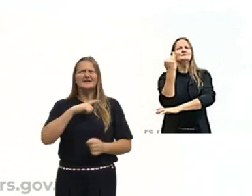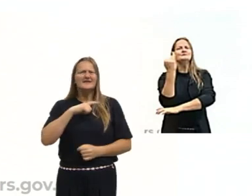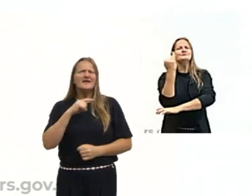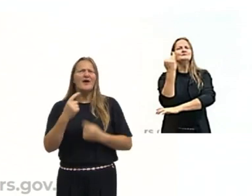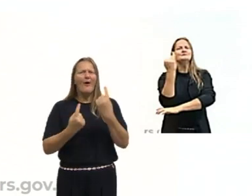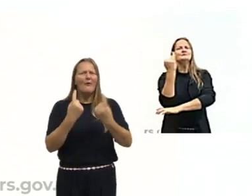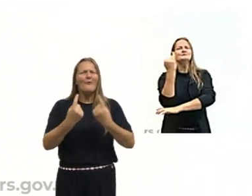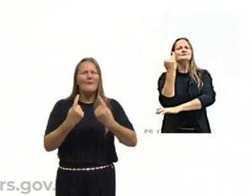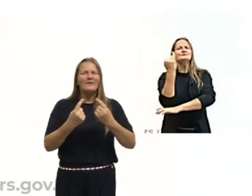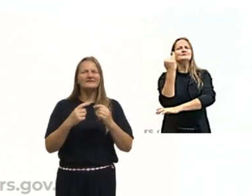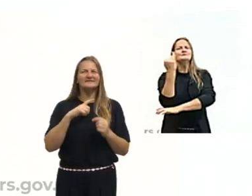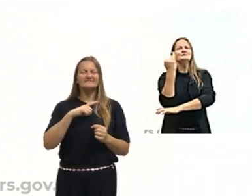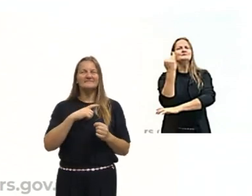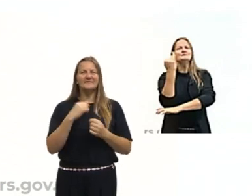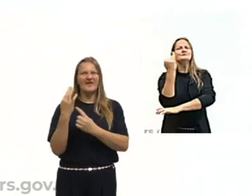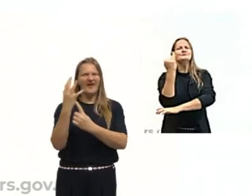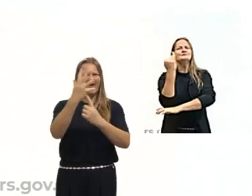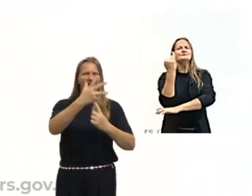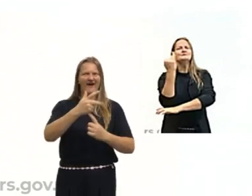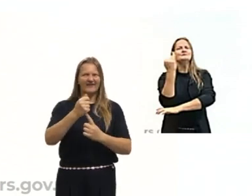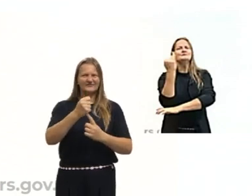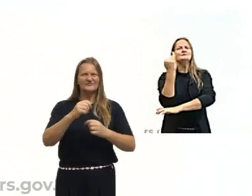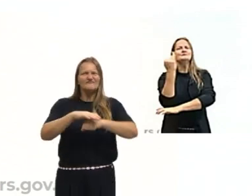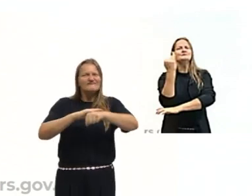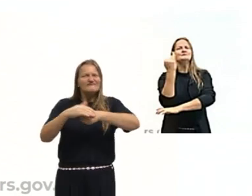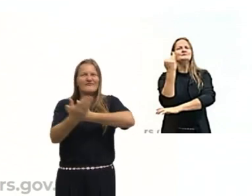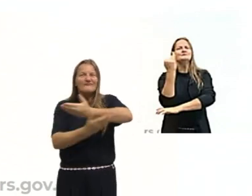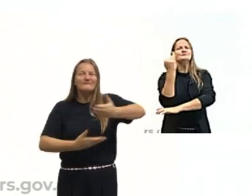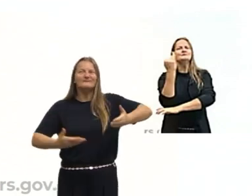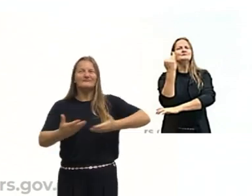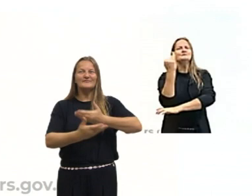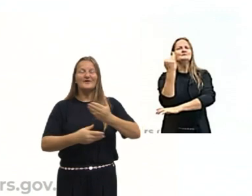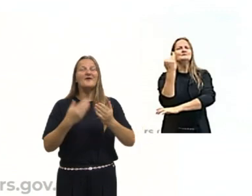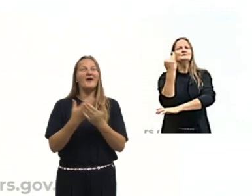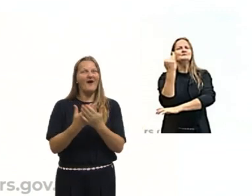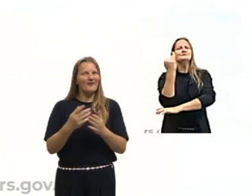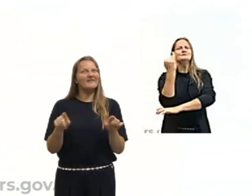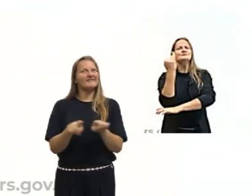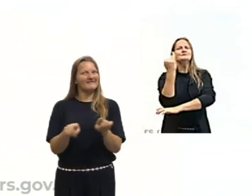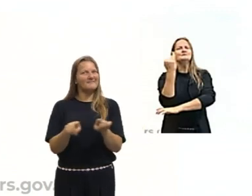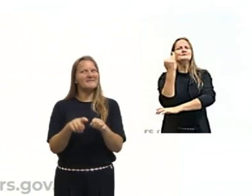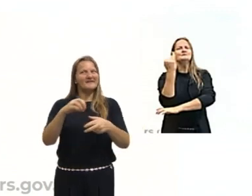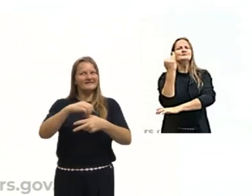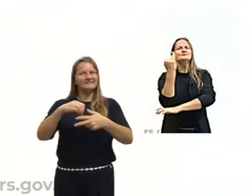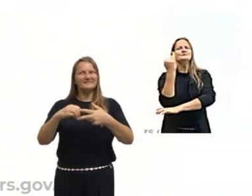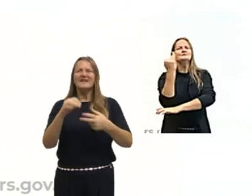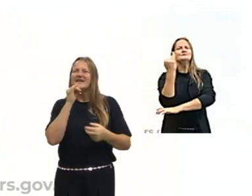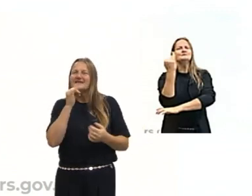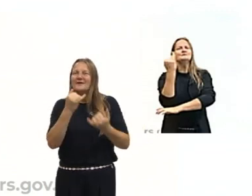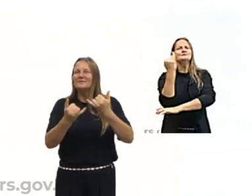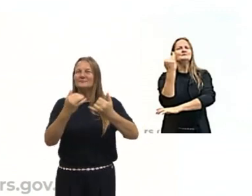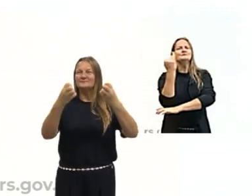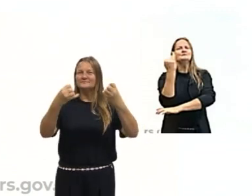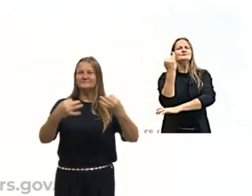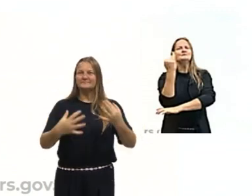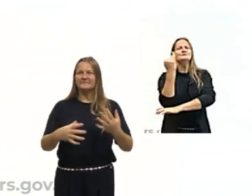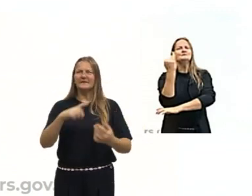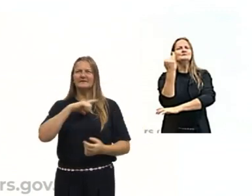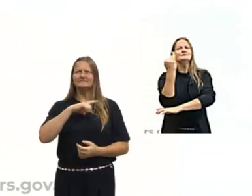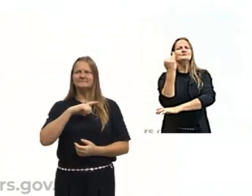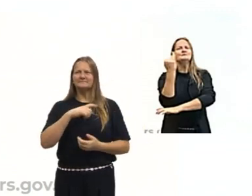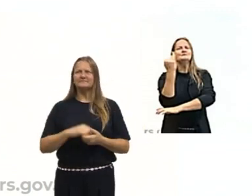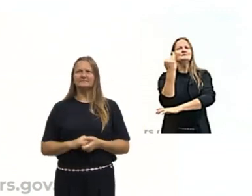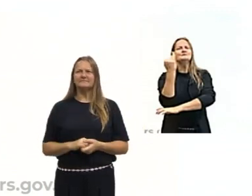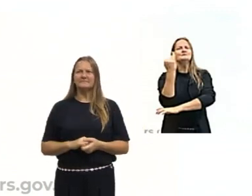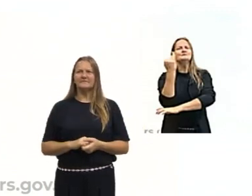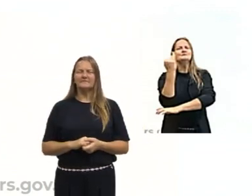questões da arte né que vão conversar também com aquilo que ele trabalhou na aula por exemplo a gente tem a